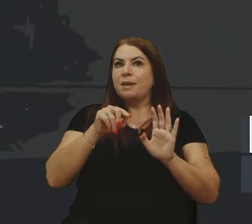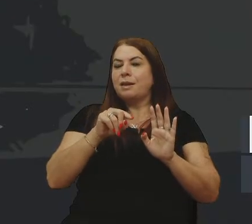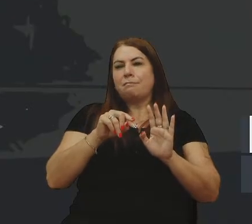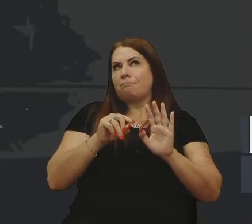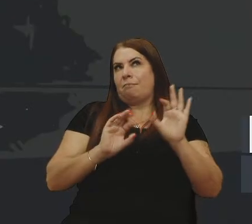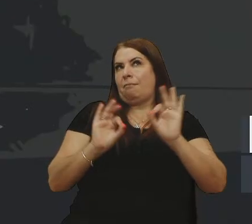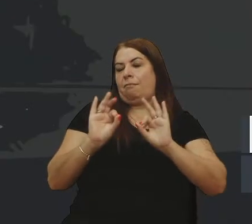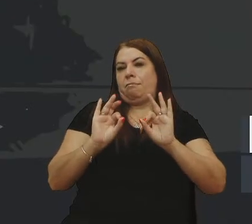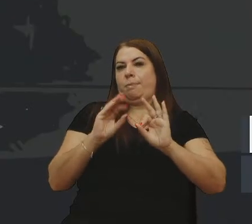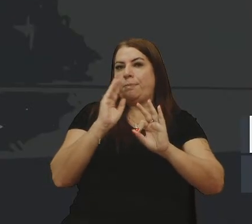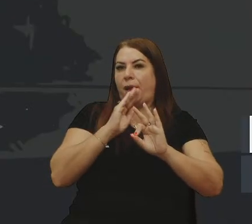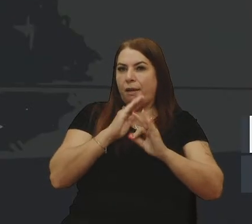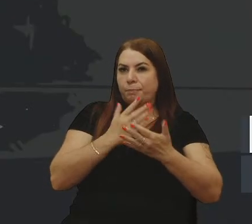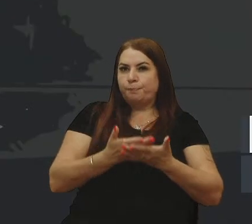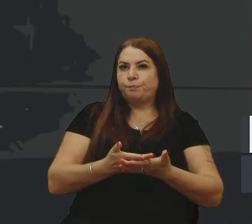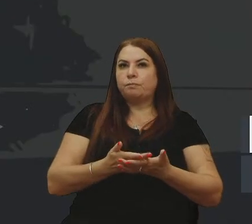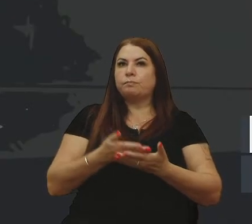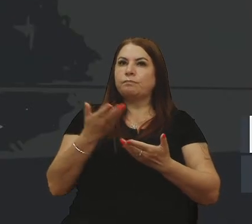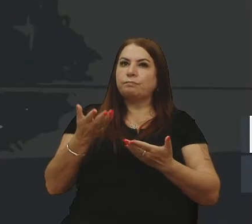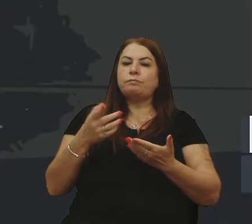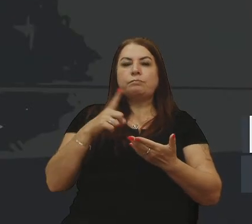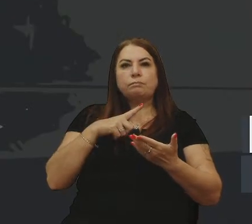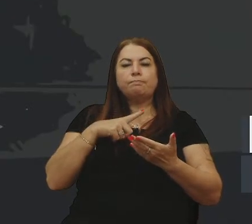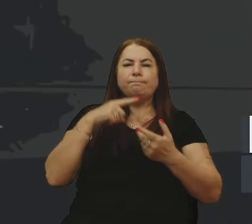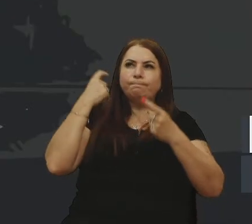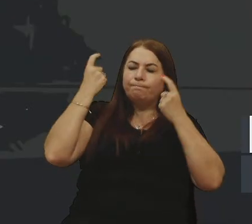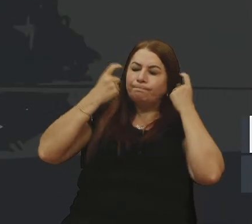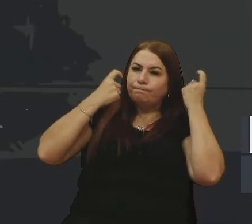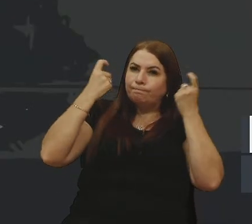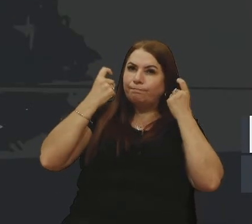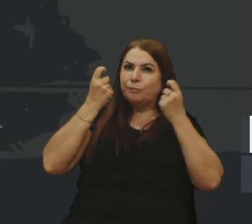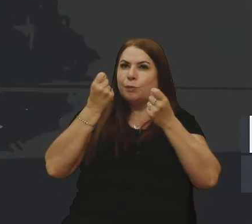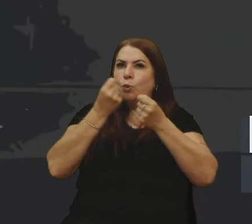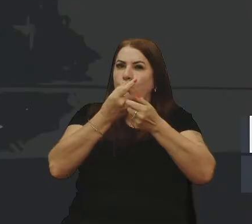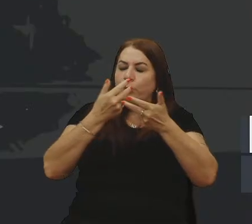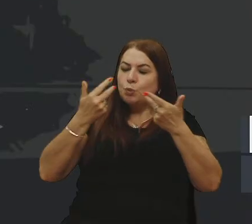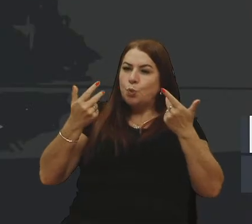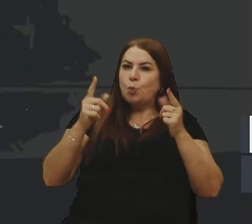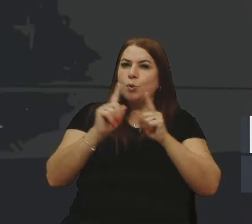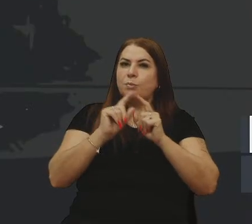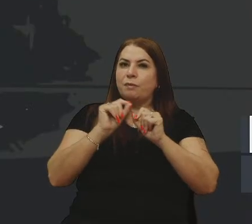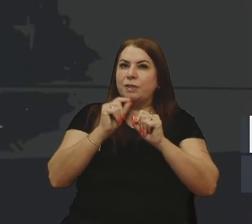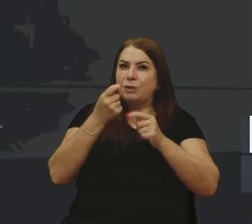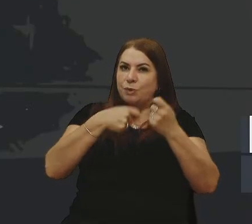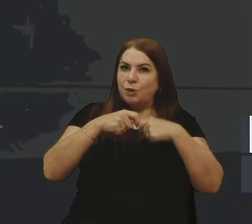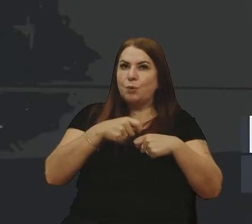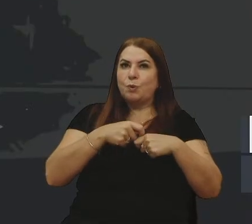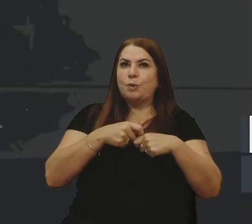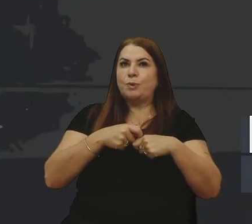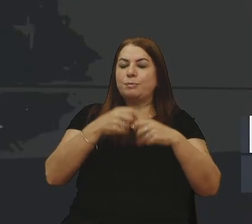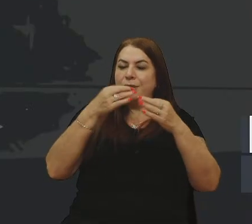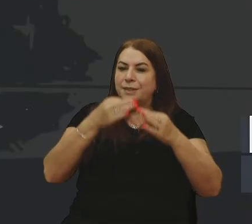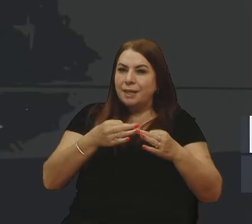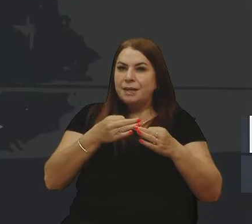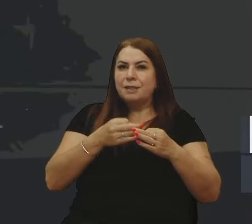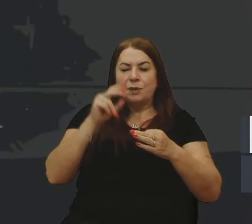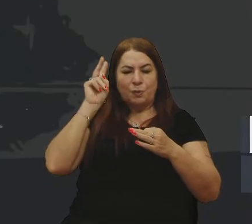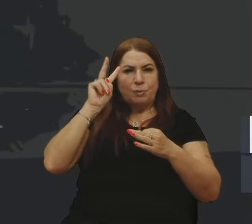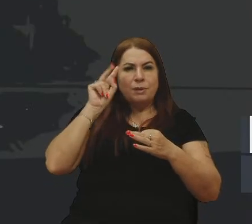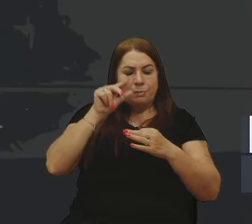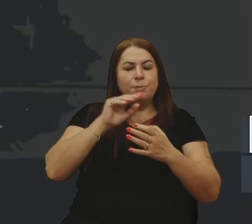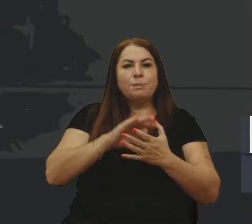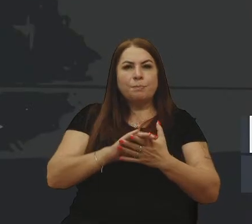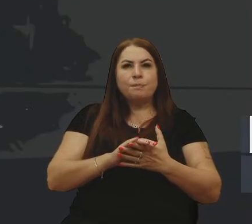assim de executar tão rápido. Mas a gente teve preocupação com algumas coisas para fazer o negócio bem redondinho. Assim. Eu me lembro muito disso.